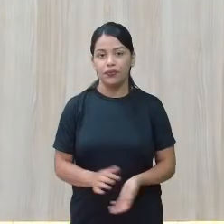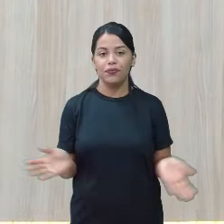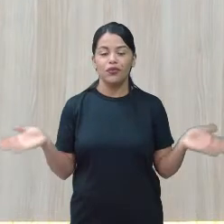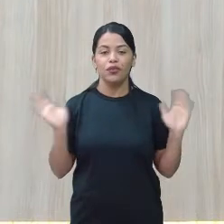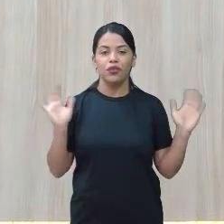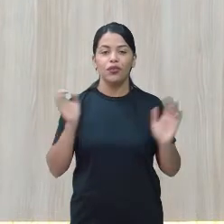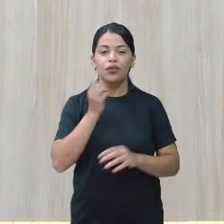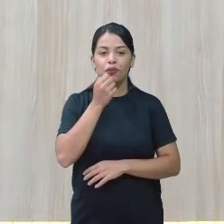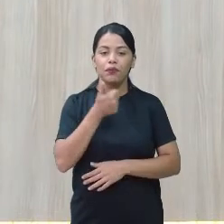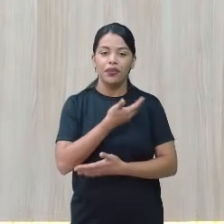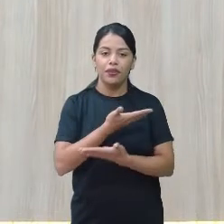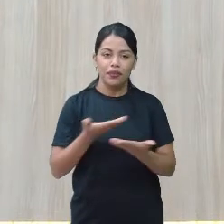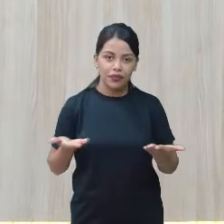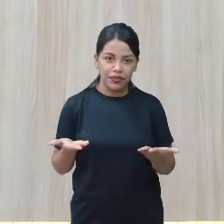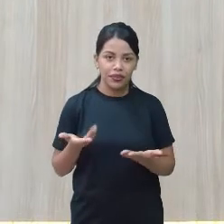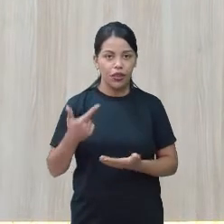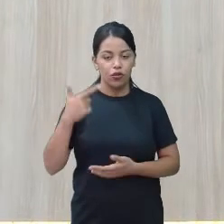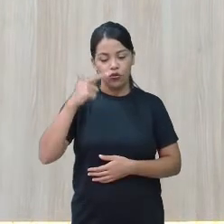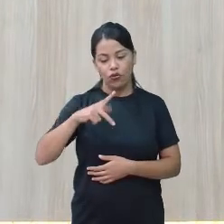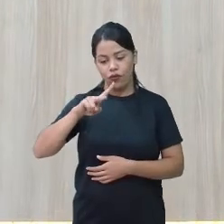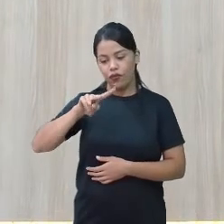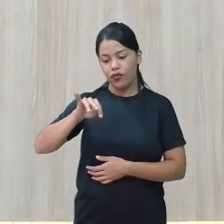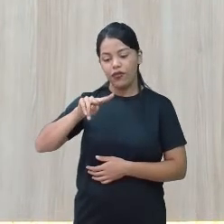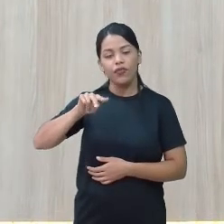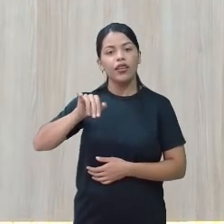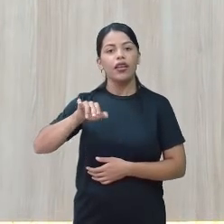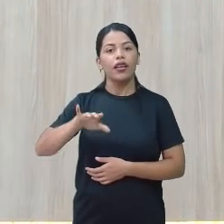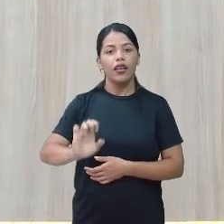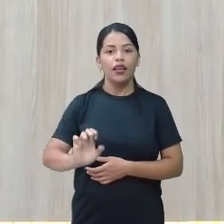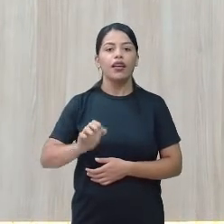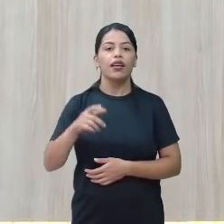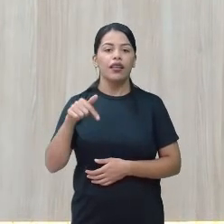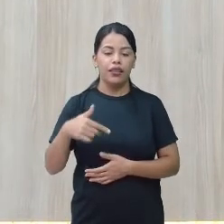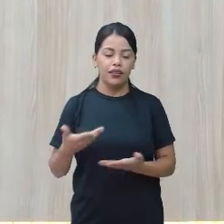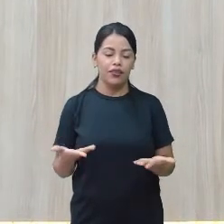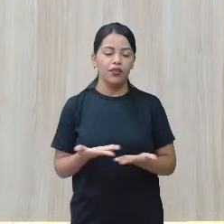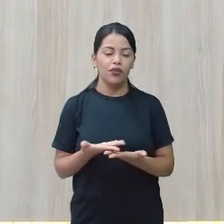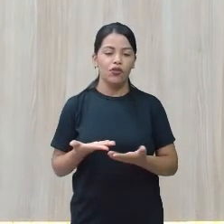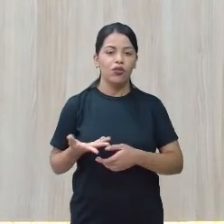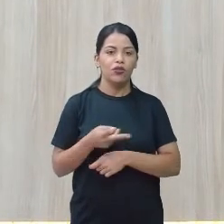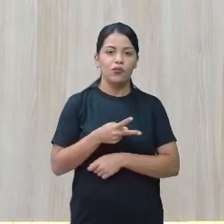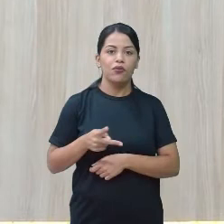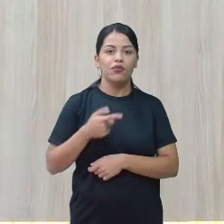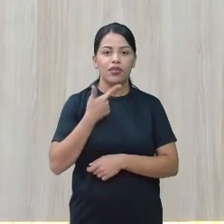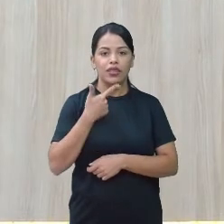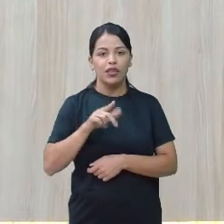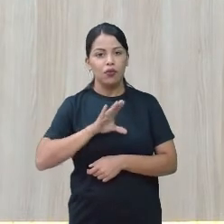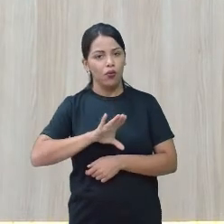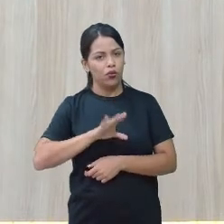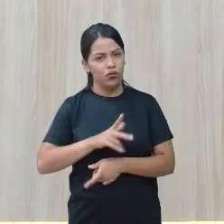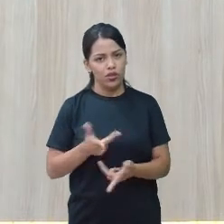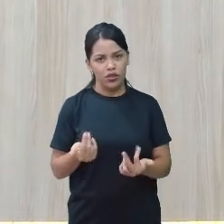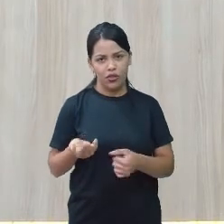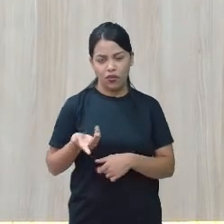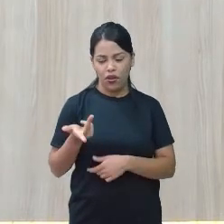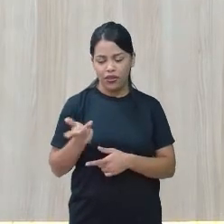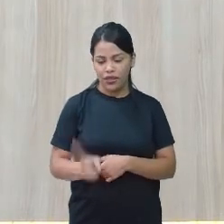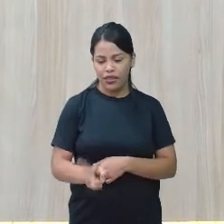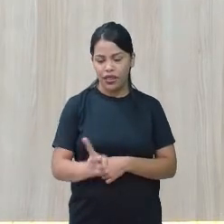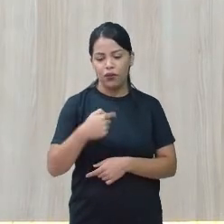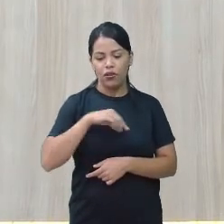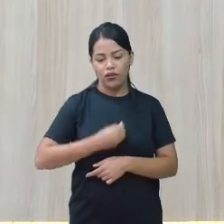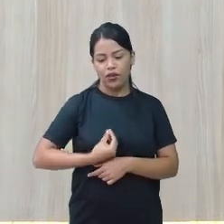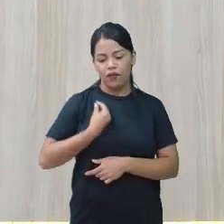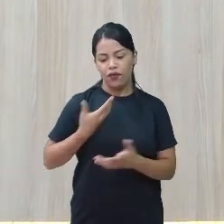Oi, gente, tudo bem com vocês? Eu sou Viviane Santos e hoje eu serei a sua professora de língua portuguesa, como sempre, tá certo? Nós estamos ao vivo dos estúdios de